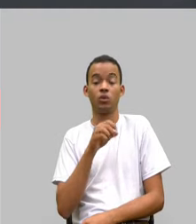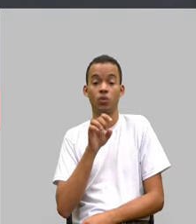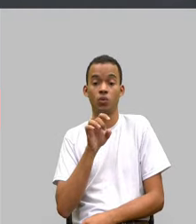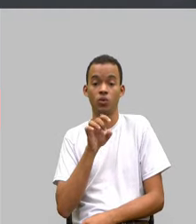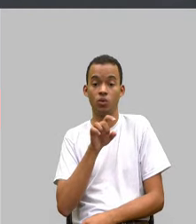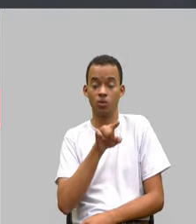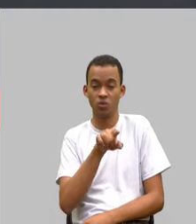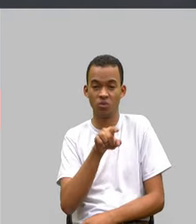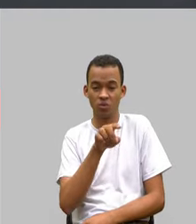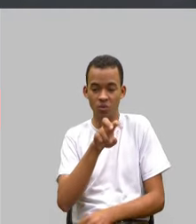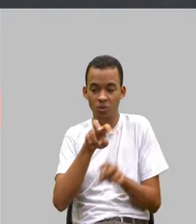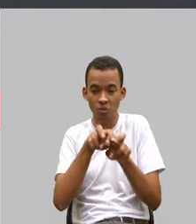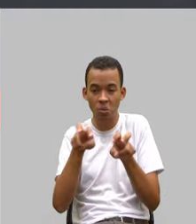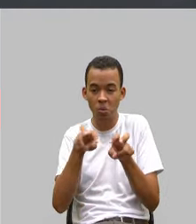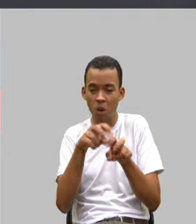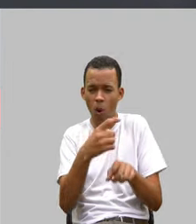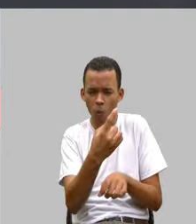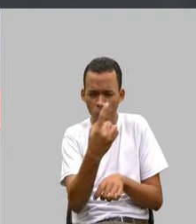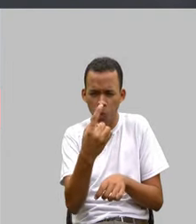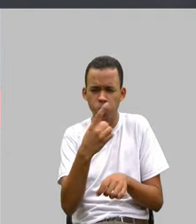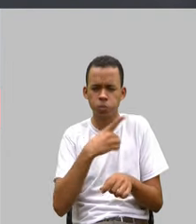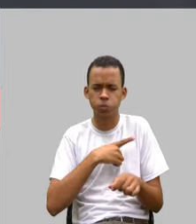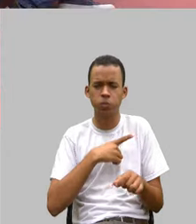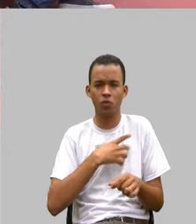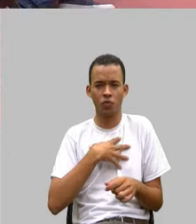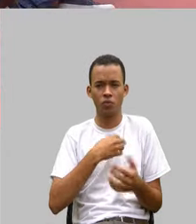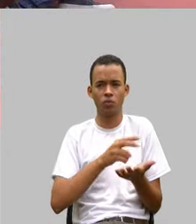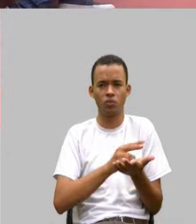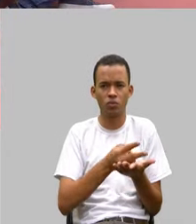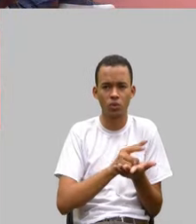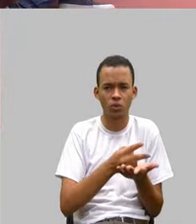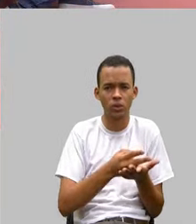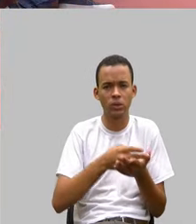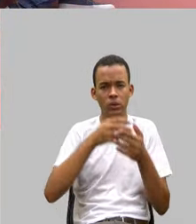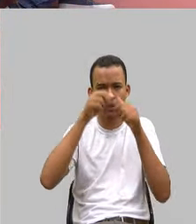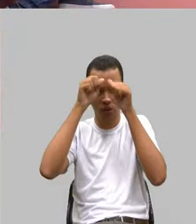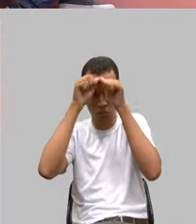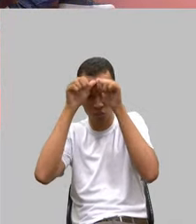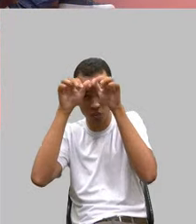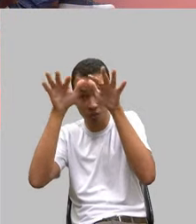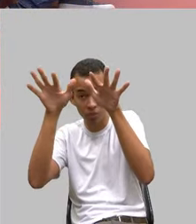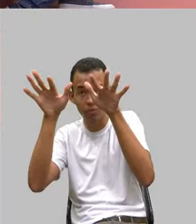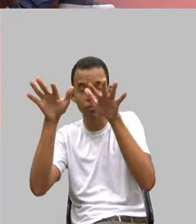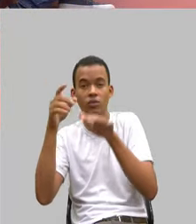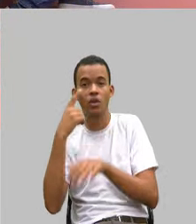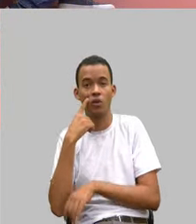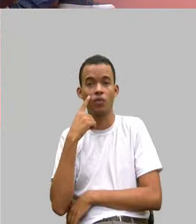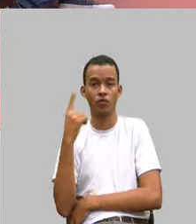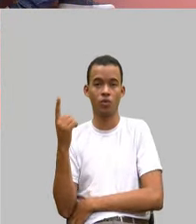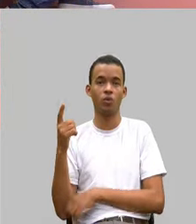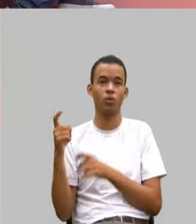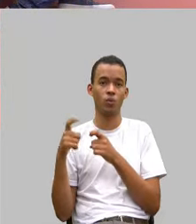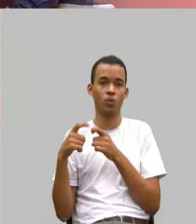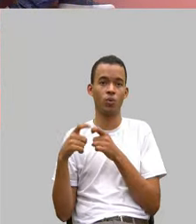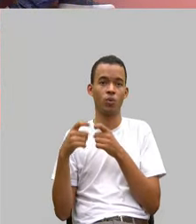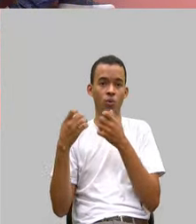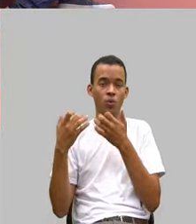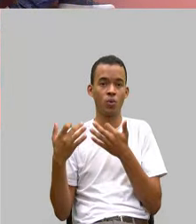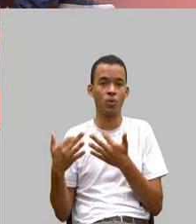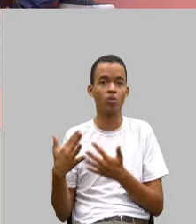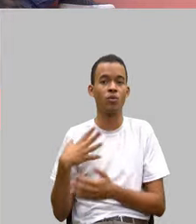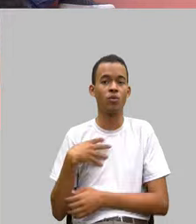um filhinho na casa de vocês convulsionando ou autista Severo Você escutou aqui o doutor falando do filho